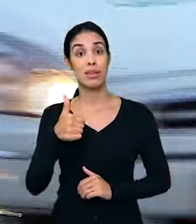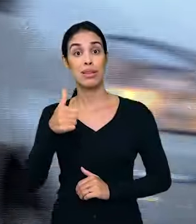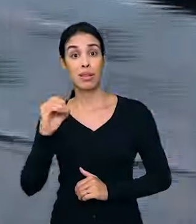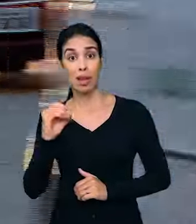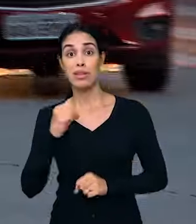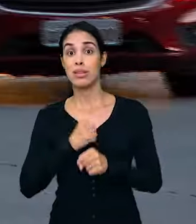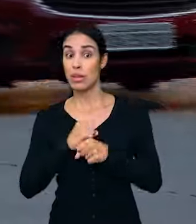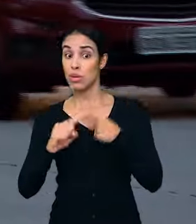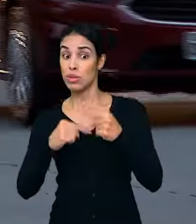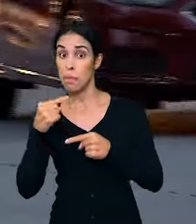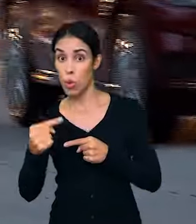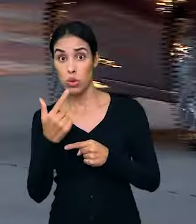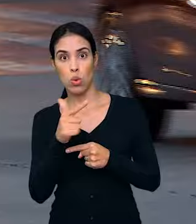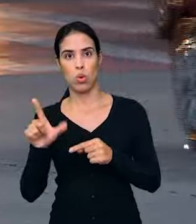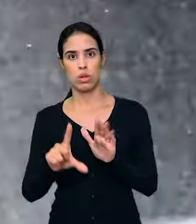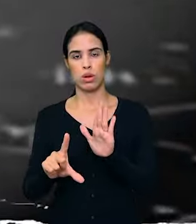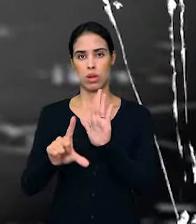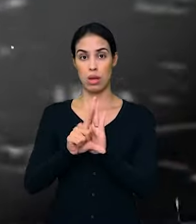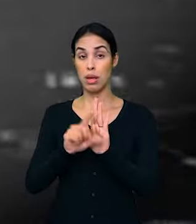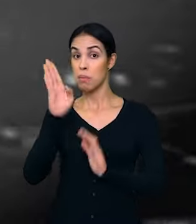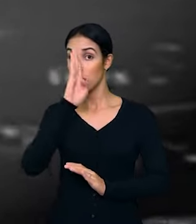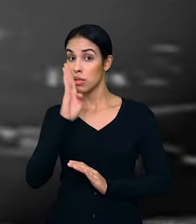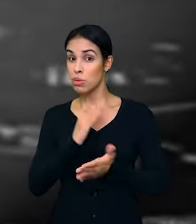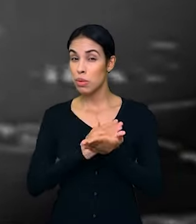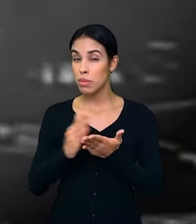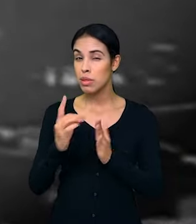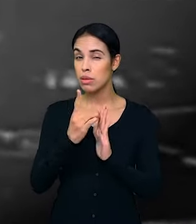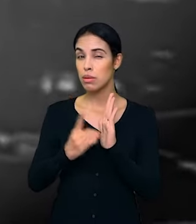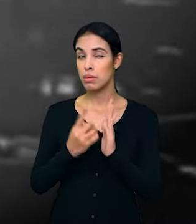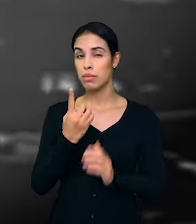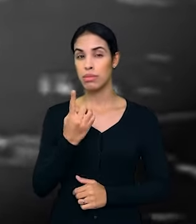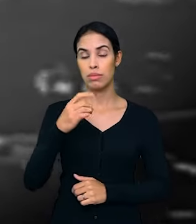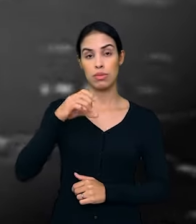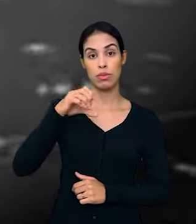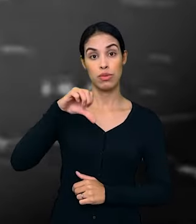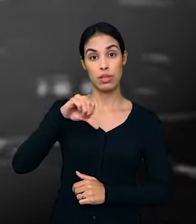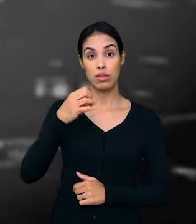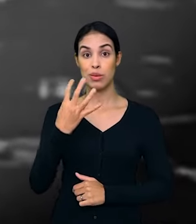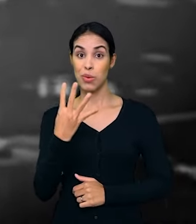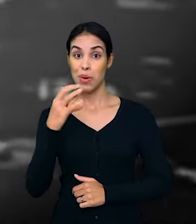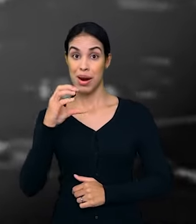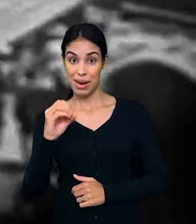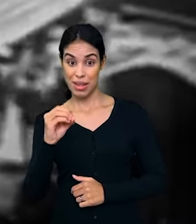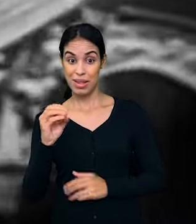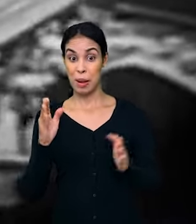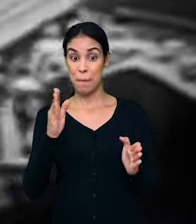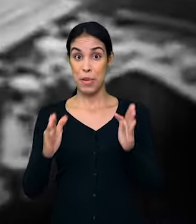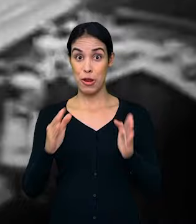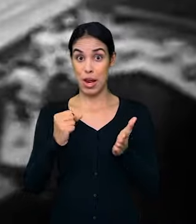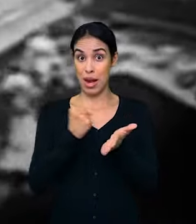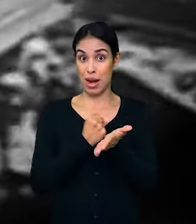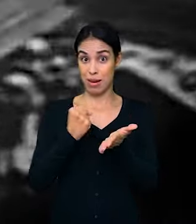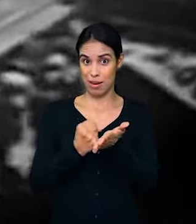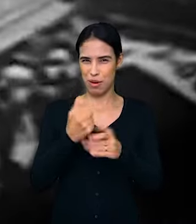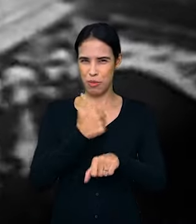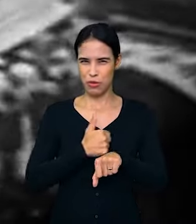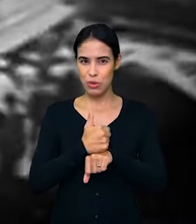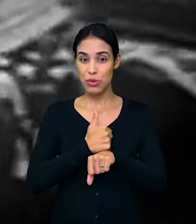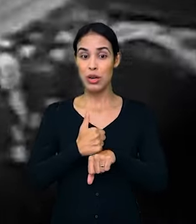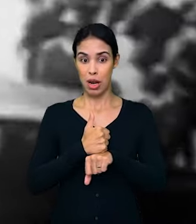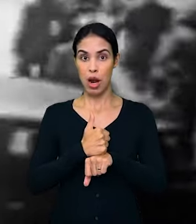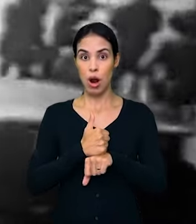quando outra lei entrou em vigor. Era o Brasil do início da década de 1940, época da carteira